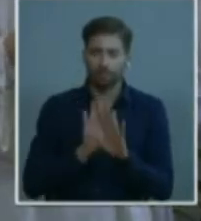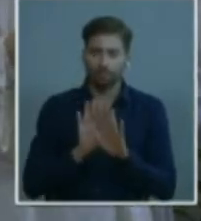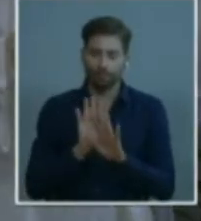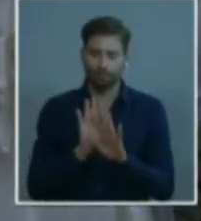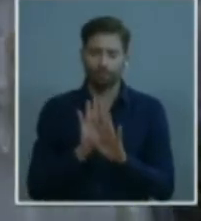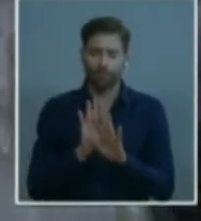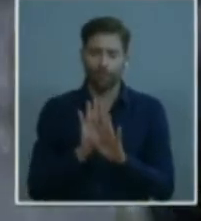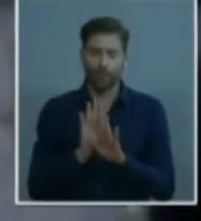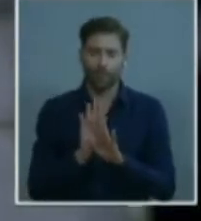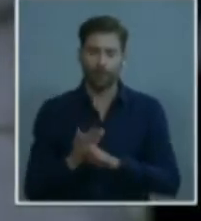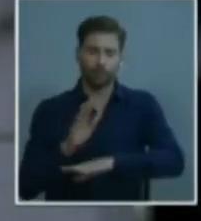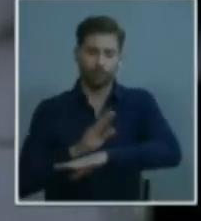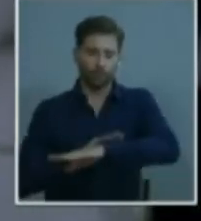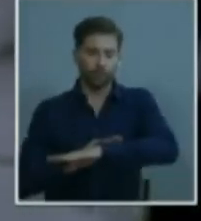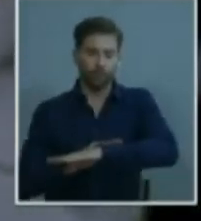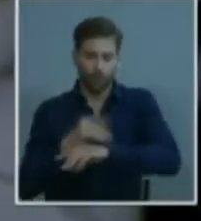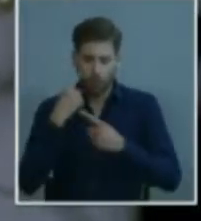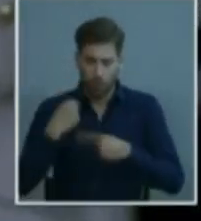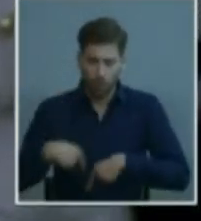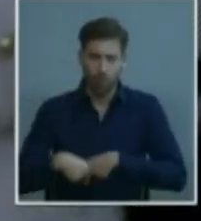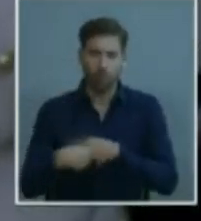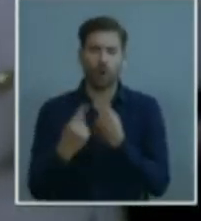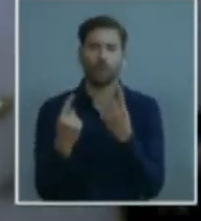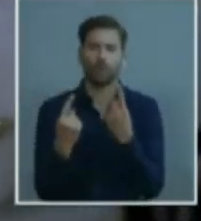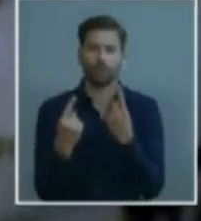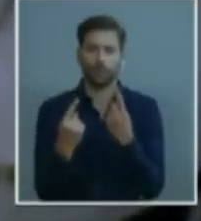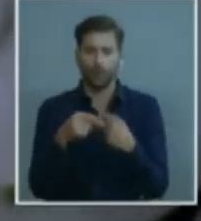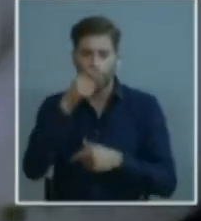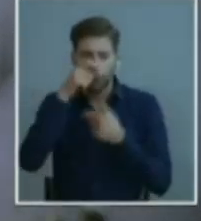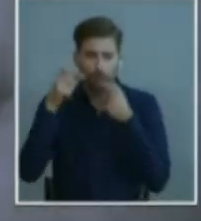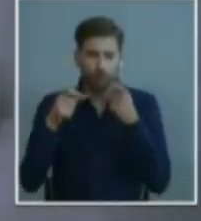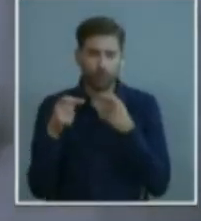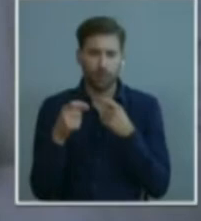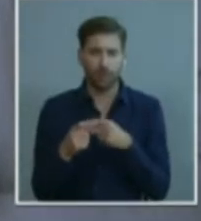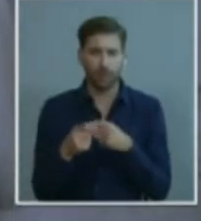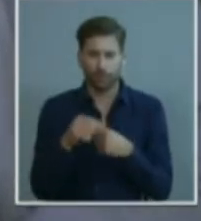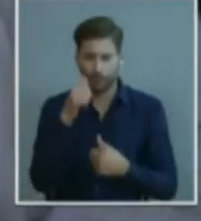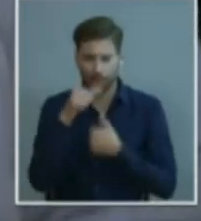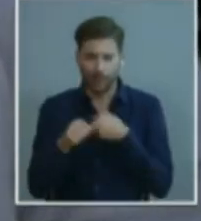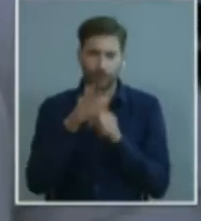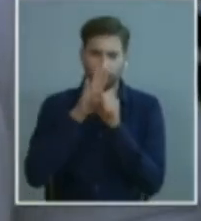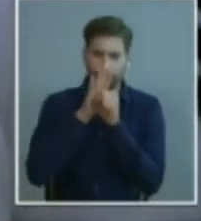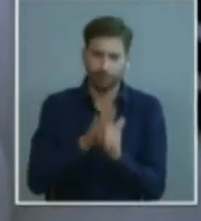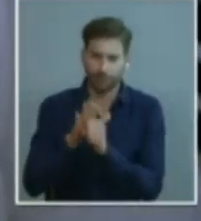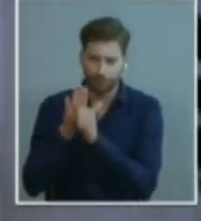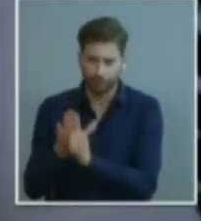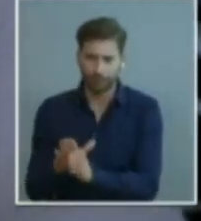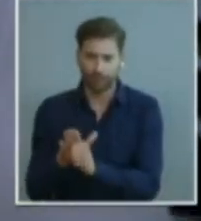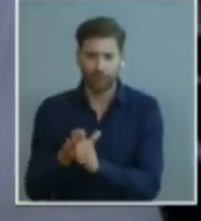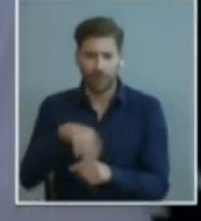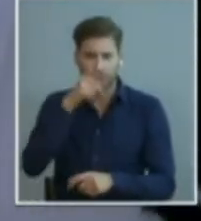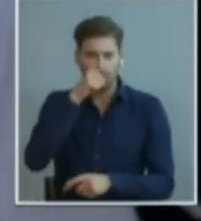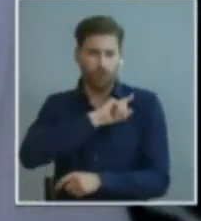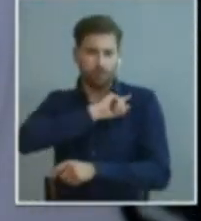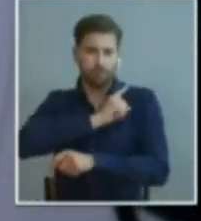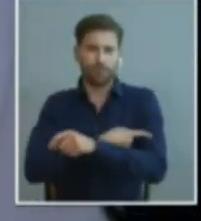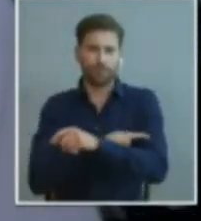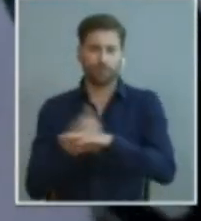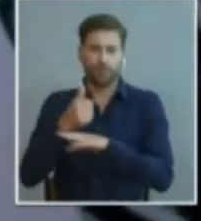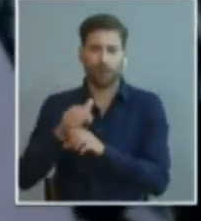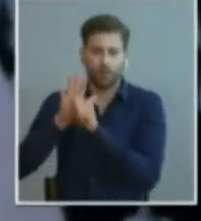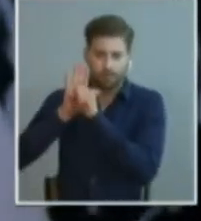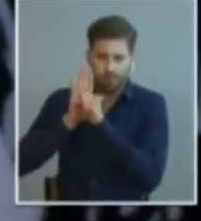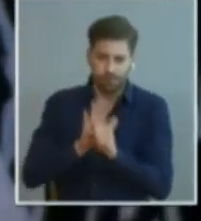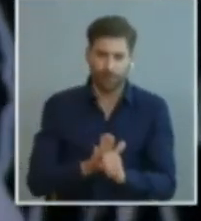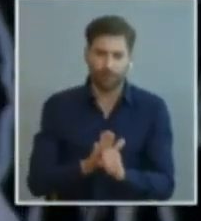poder do seu braço e dispersou os soberbos. Derrubou os poderosos dos seus tronos e exaltou